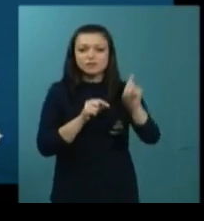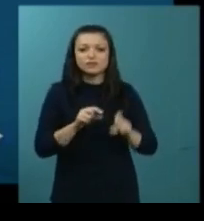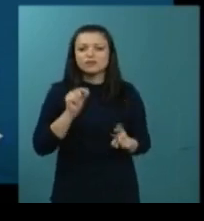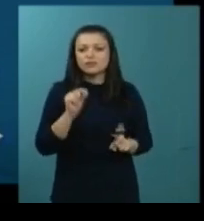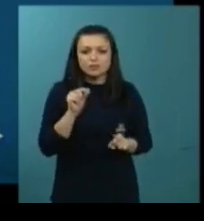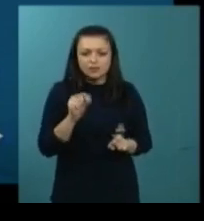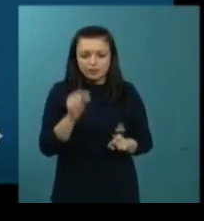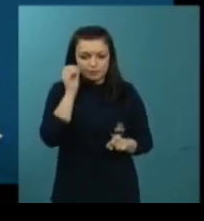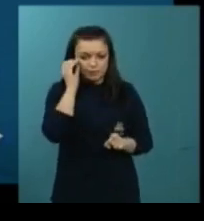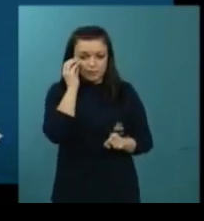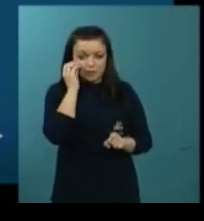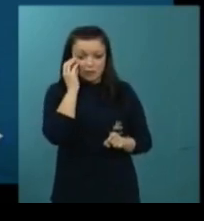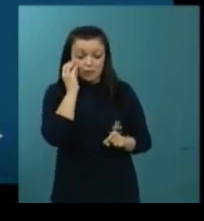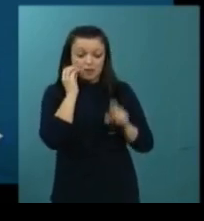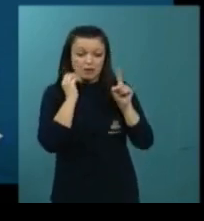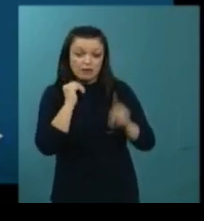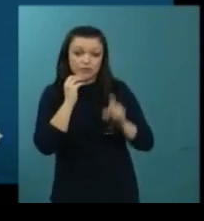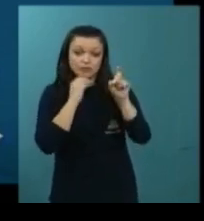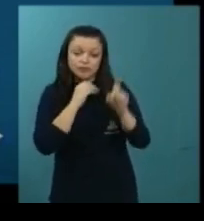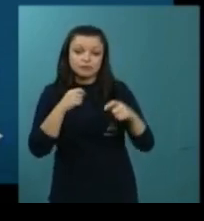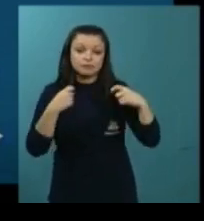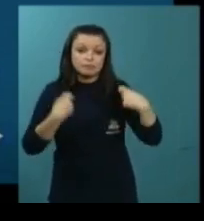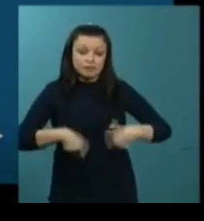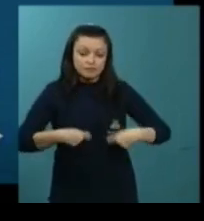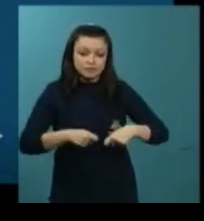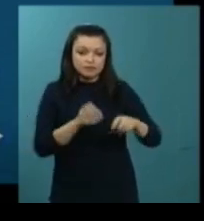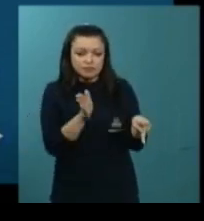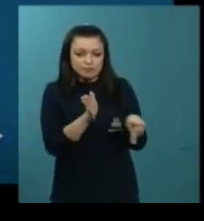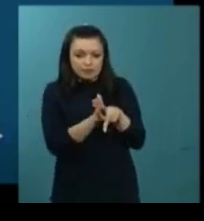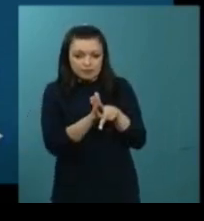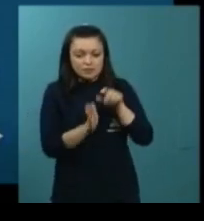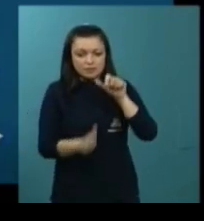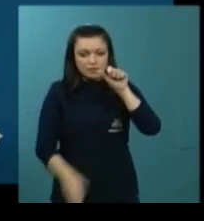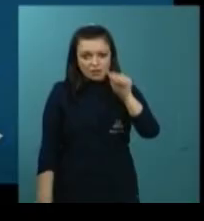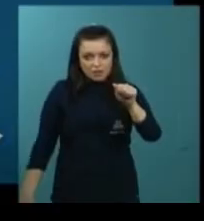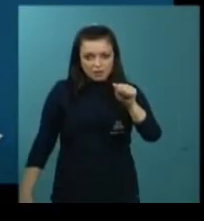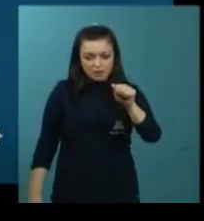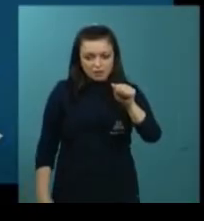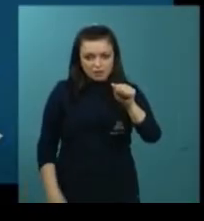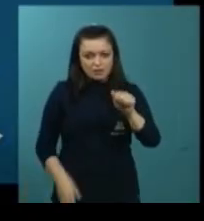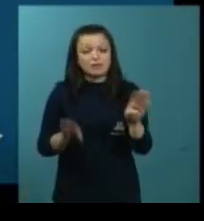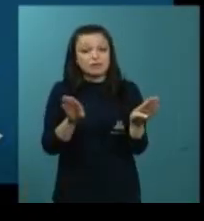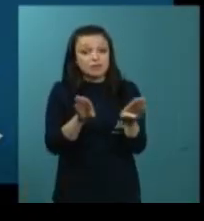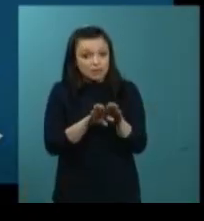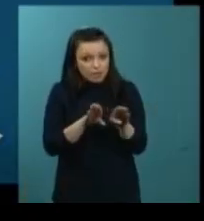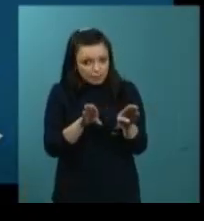tal que esses elementos X pertencem ao A